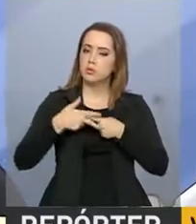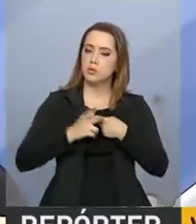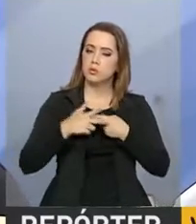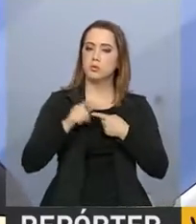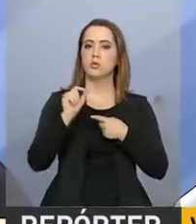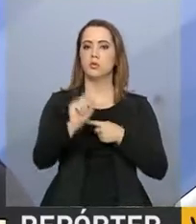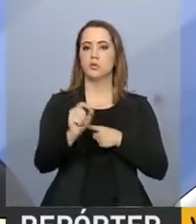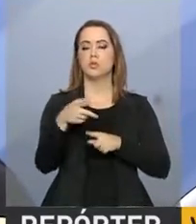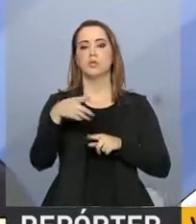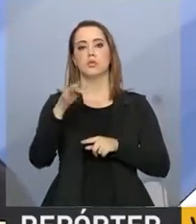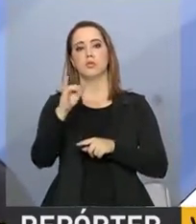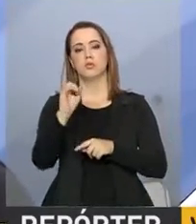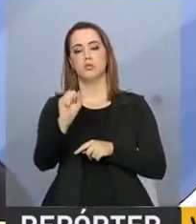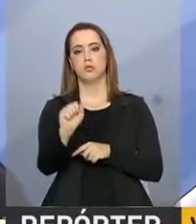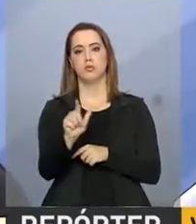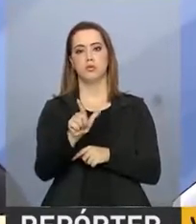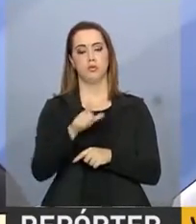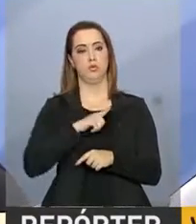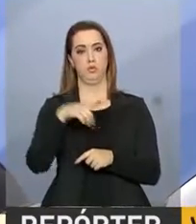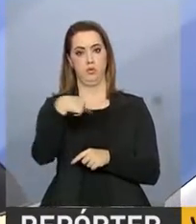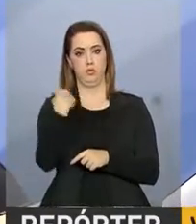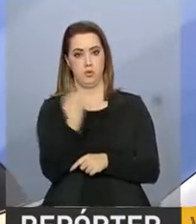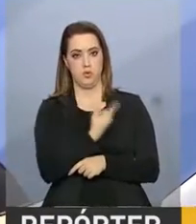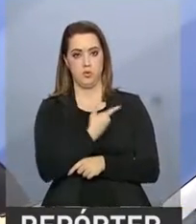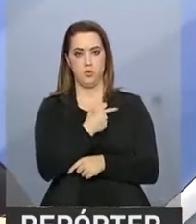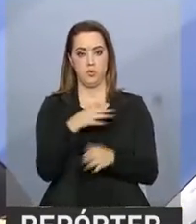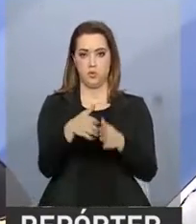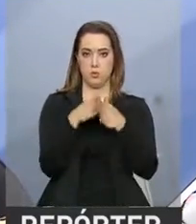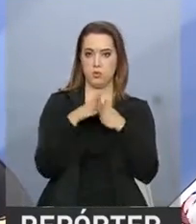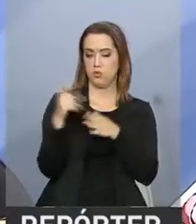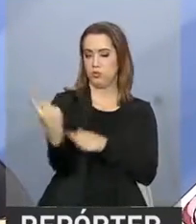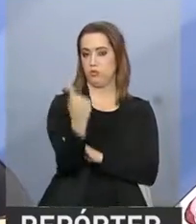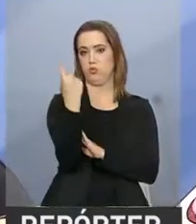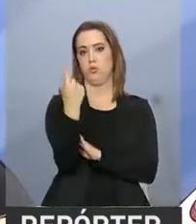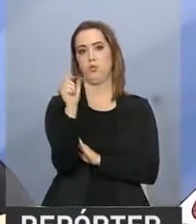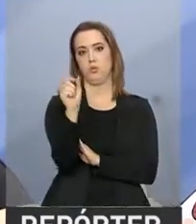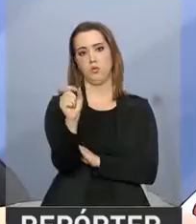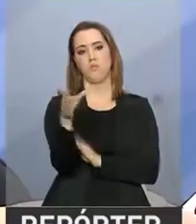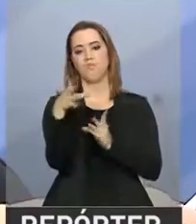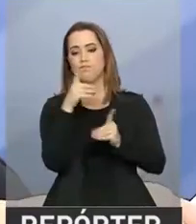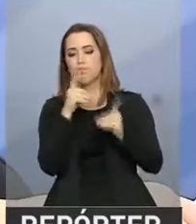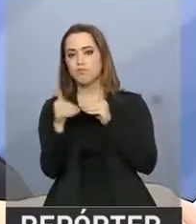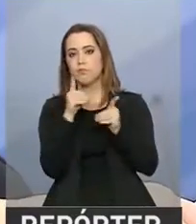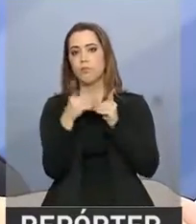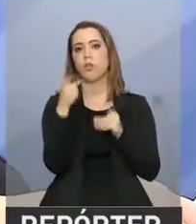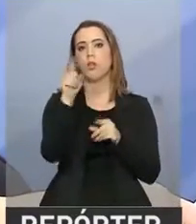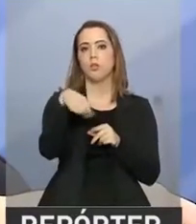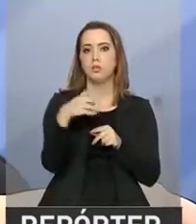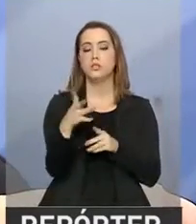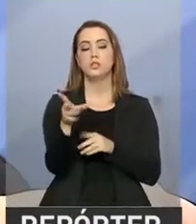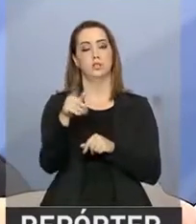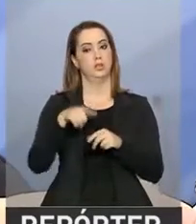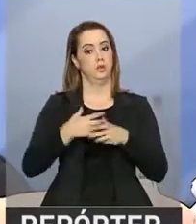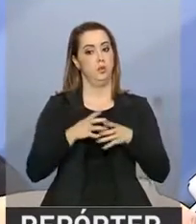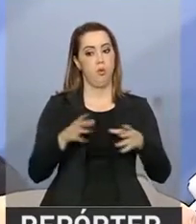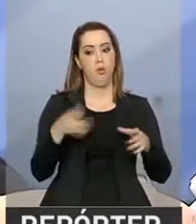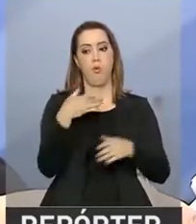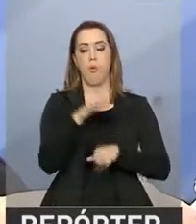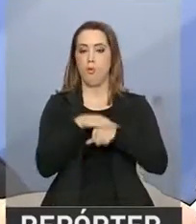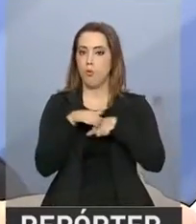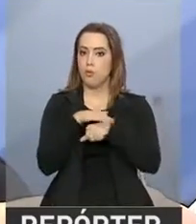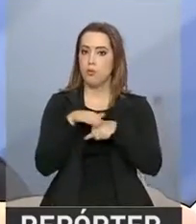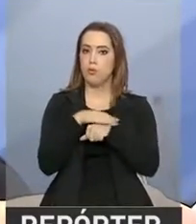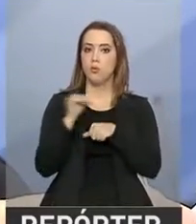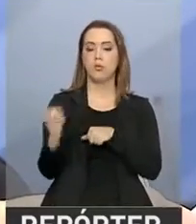LRF, tem um papel importante. E a nossa reivindicação aqui foi só uma, é que esses debates sejam através de diálogo amplo e que se